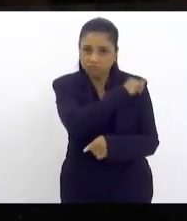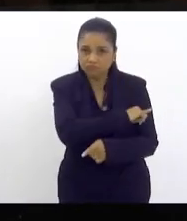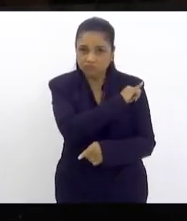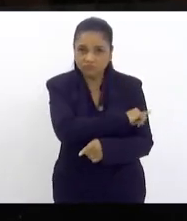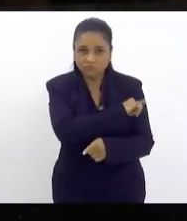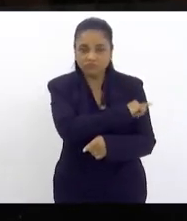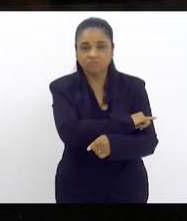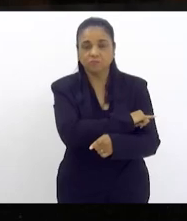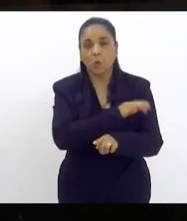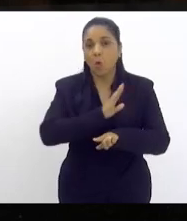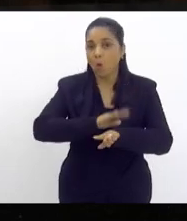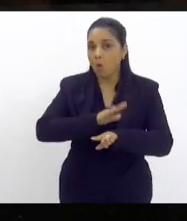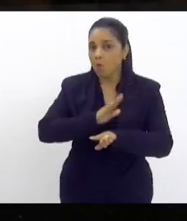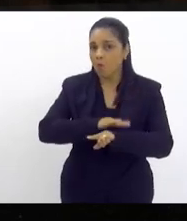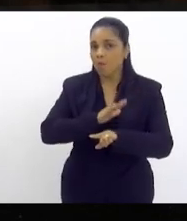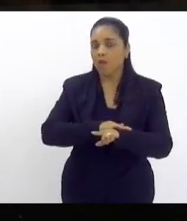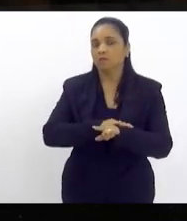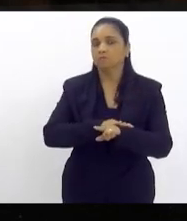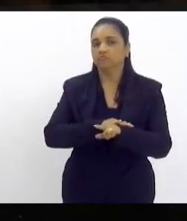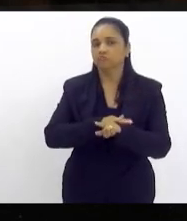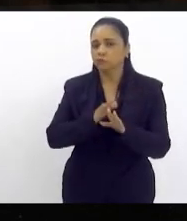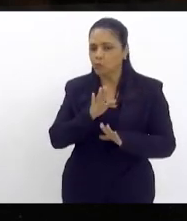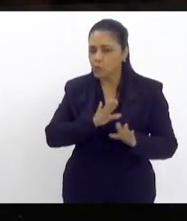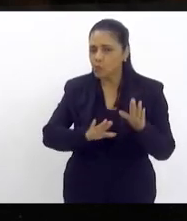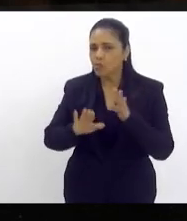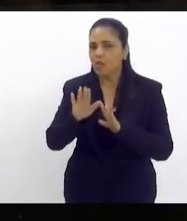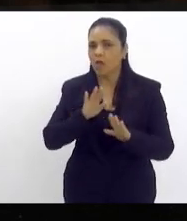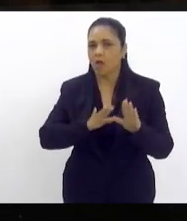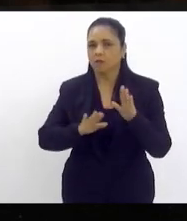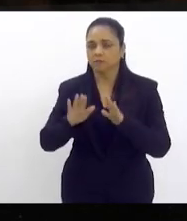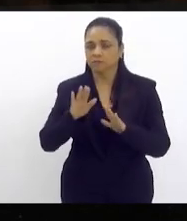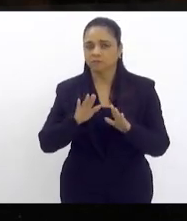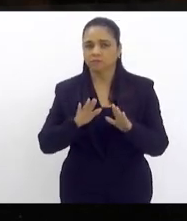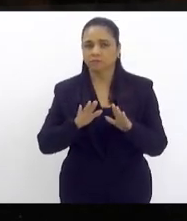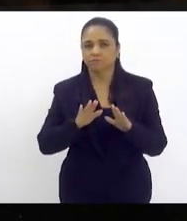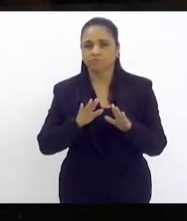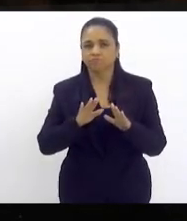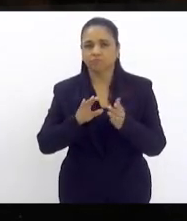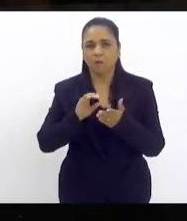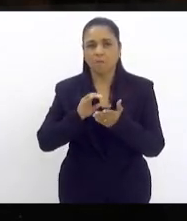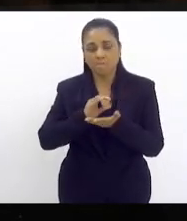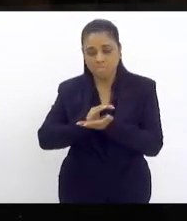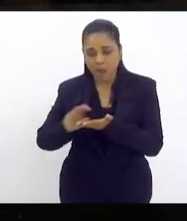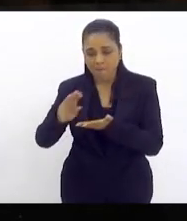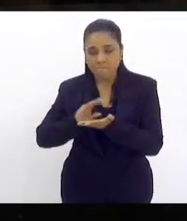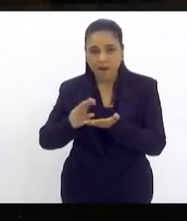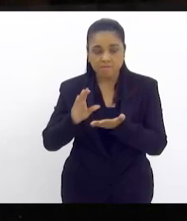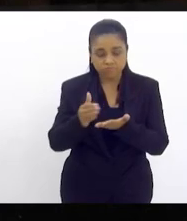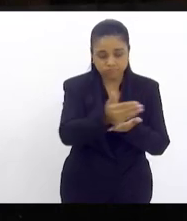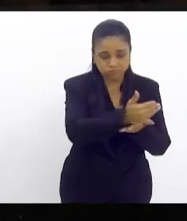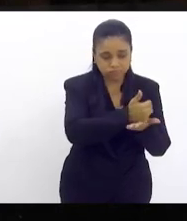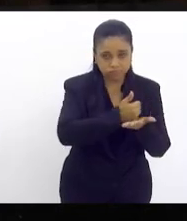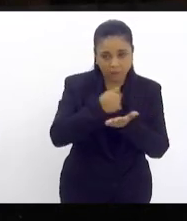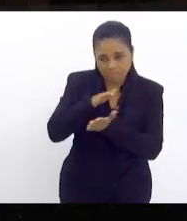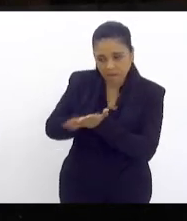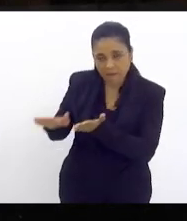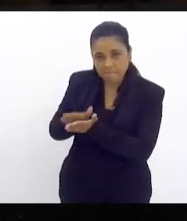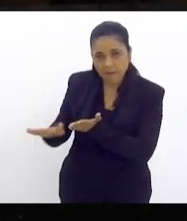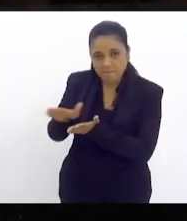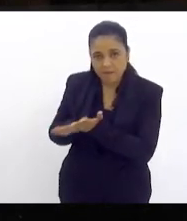de austeridade no que se refere à aplicação das suas despesas.